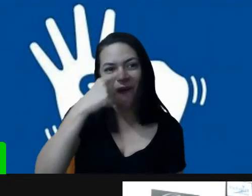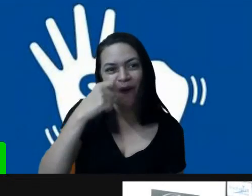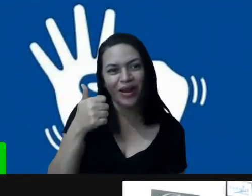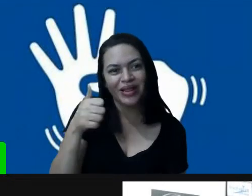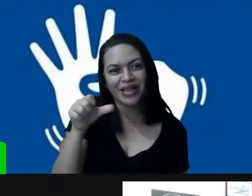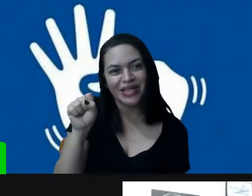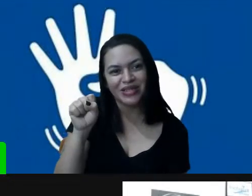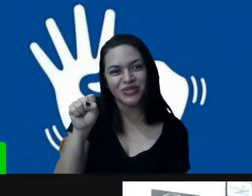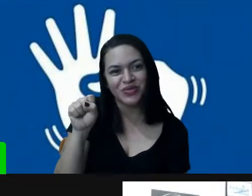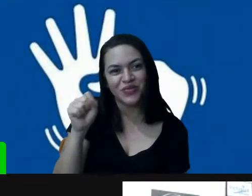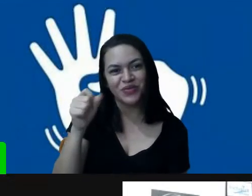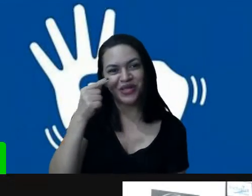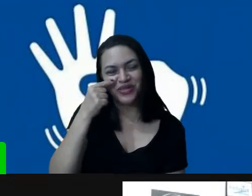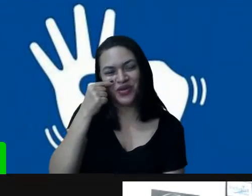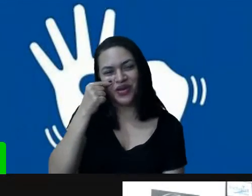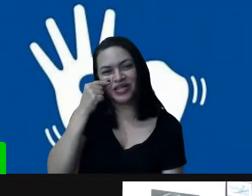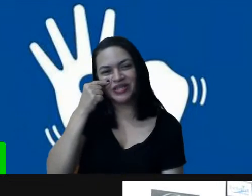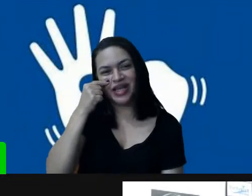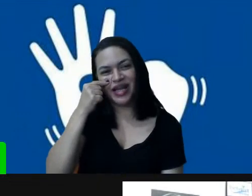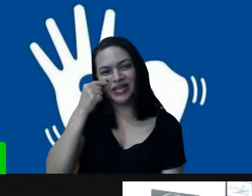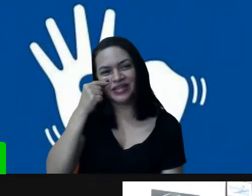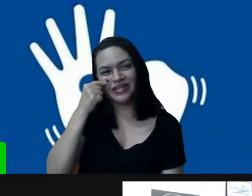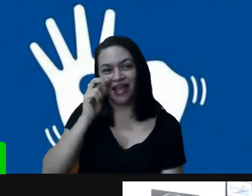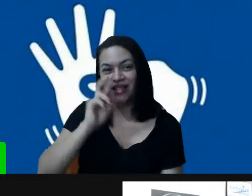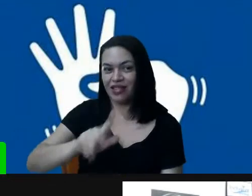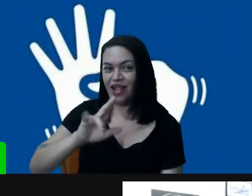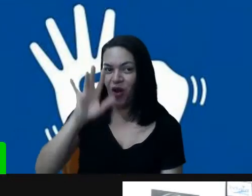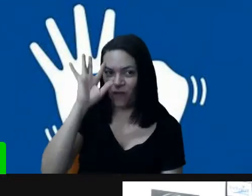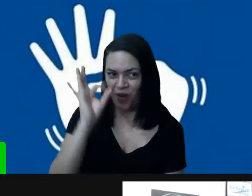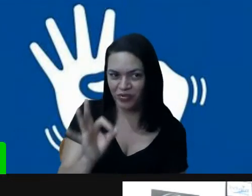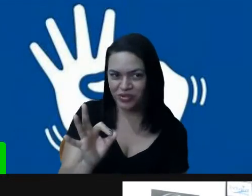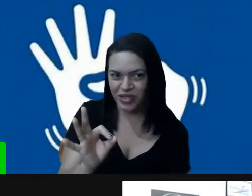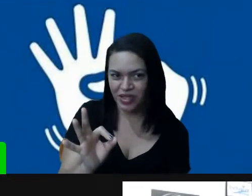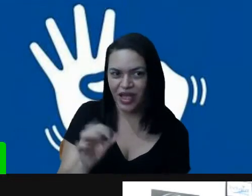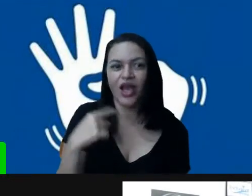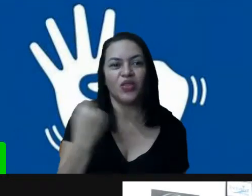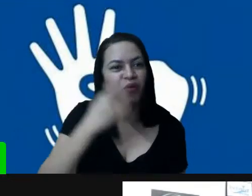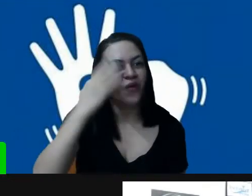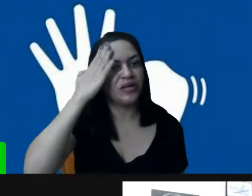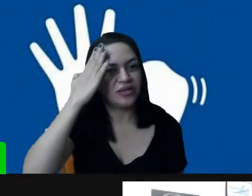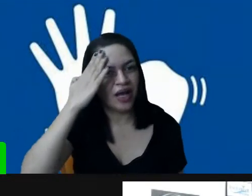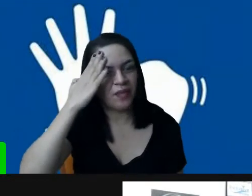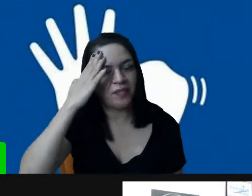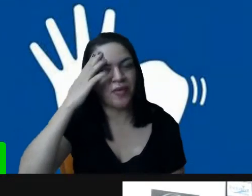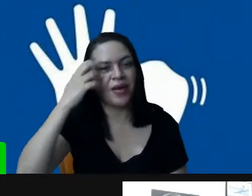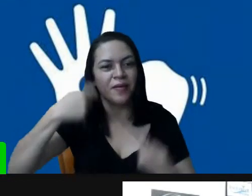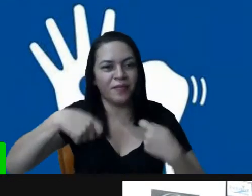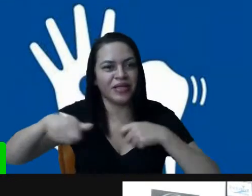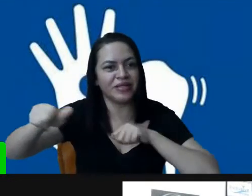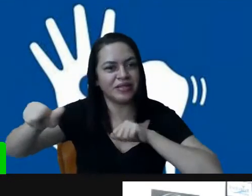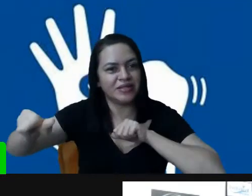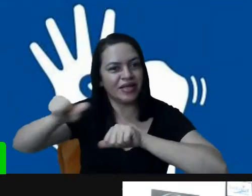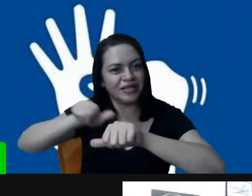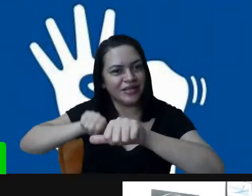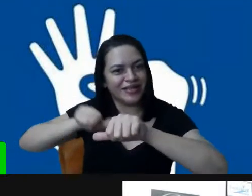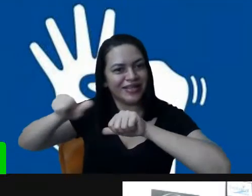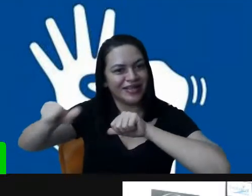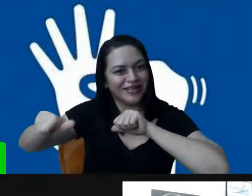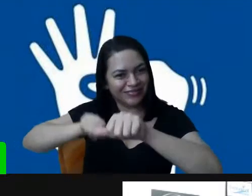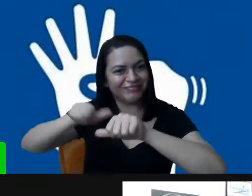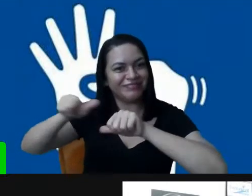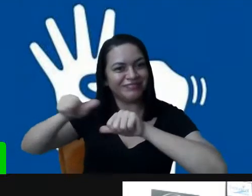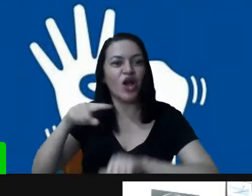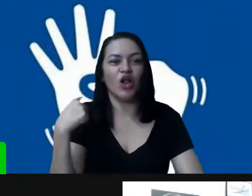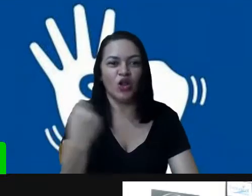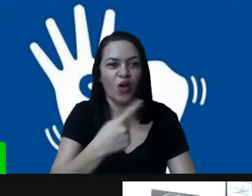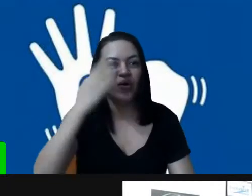que está interpretando. Esse não é o certo, a gente sabe. A gente convive, a gente provoca, a gente sabe.